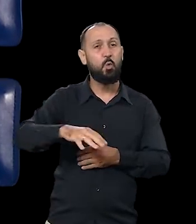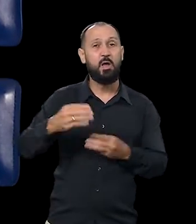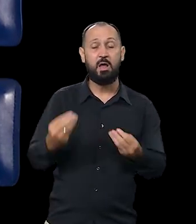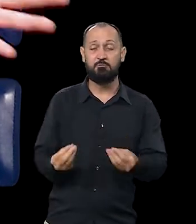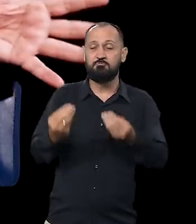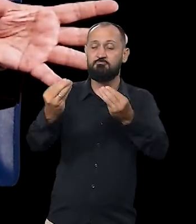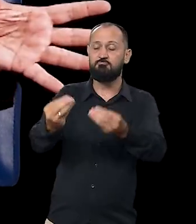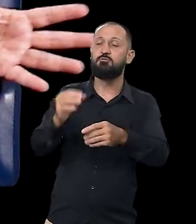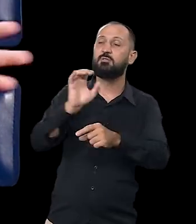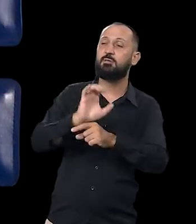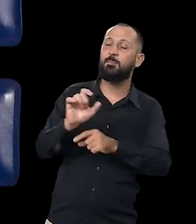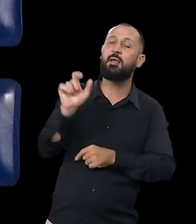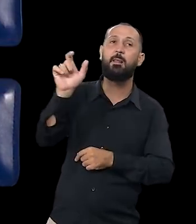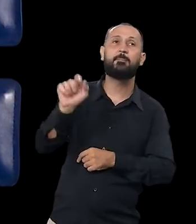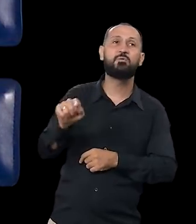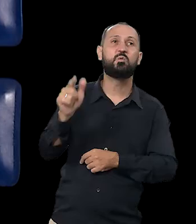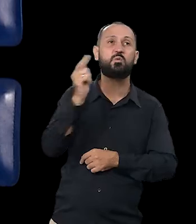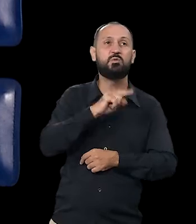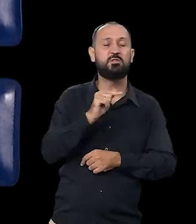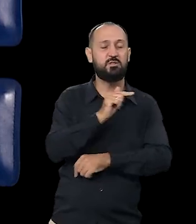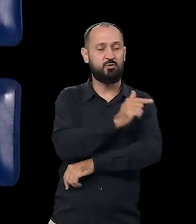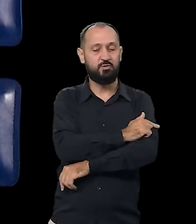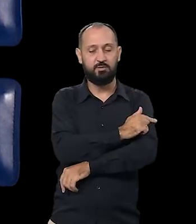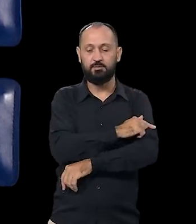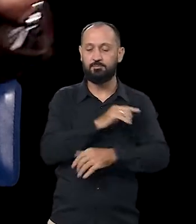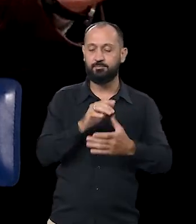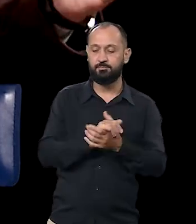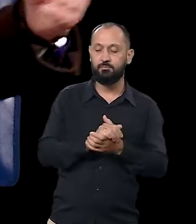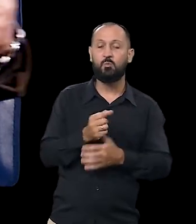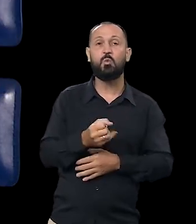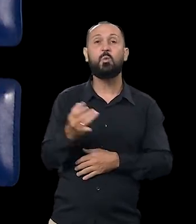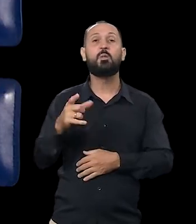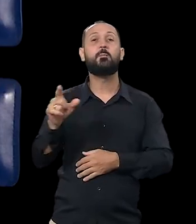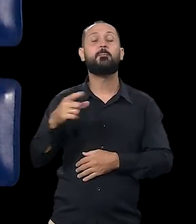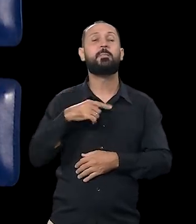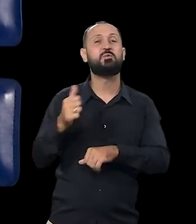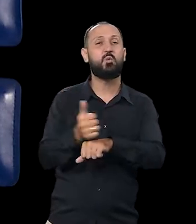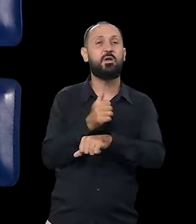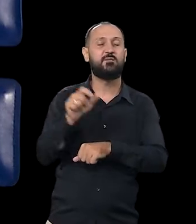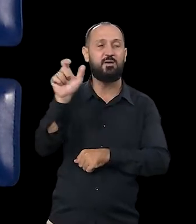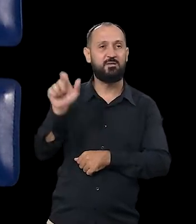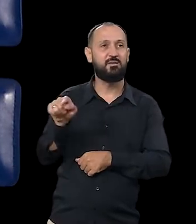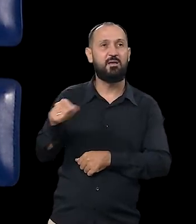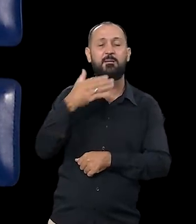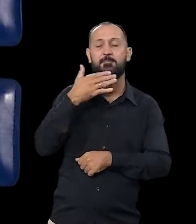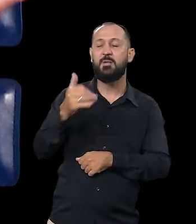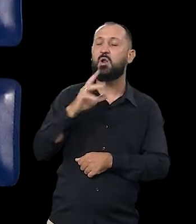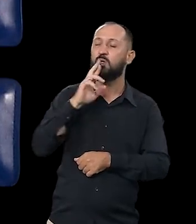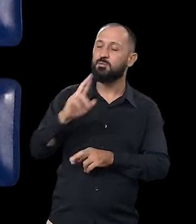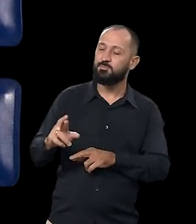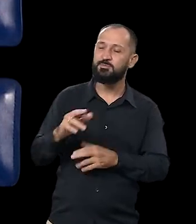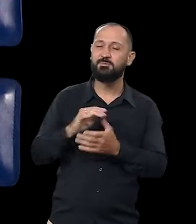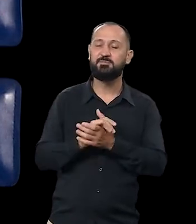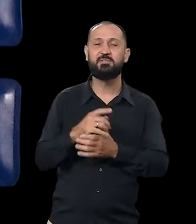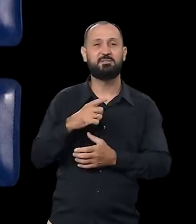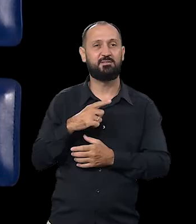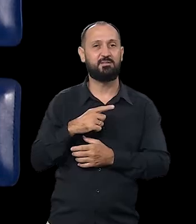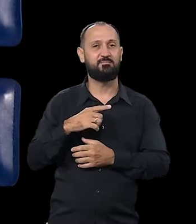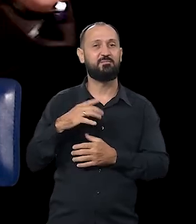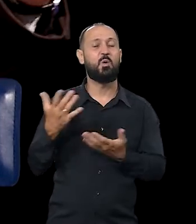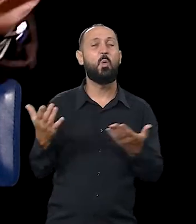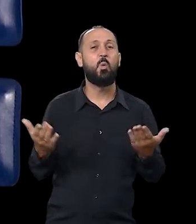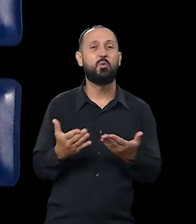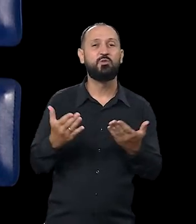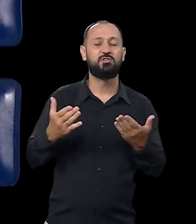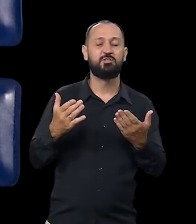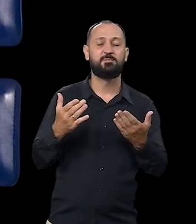daquela localidade do seu estado para que aquela pessoa possa ser o gestor. Então, quanto mais qualificado é aquela pessoa, melhor é o resultado que nós recebemos.